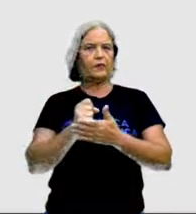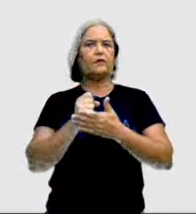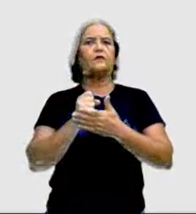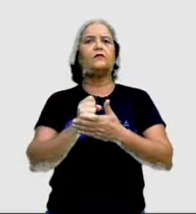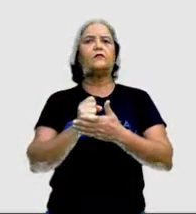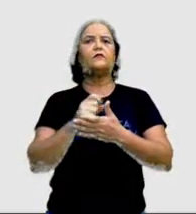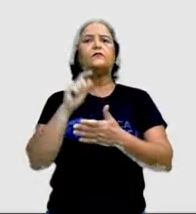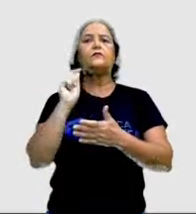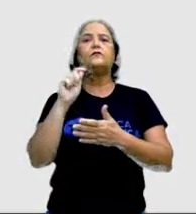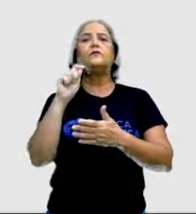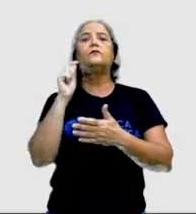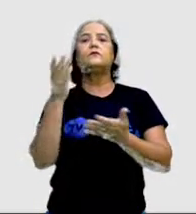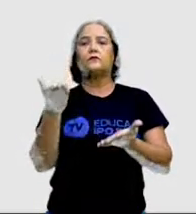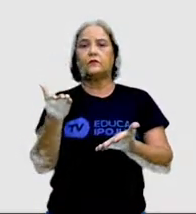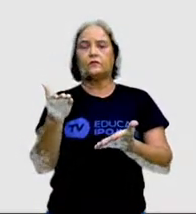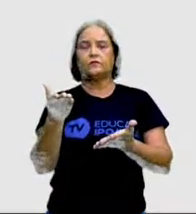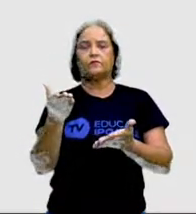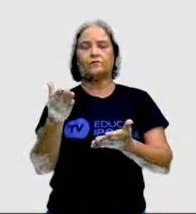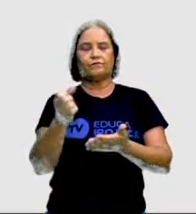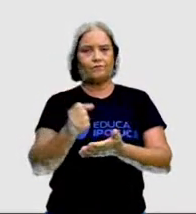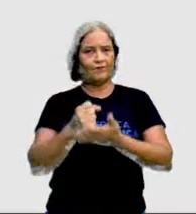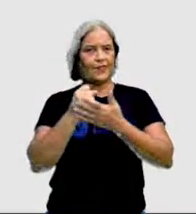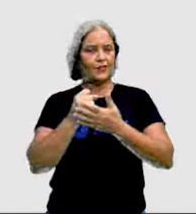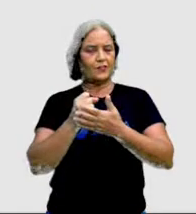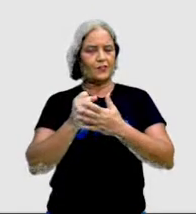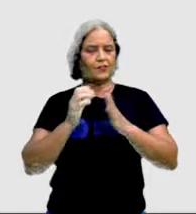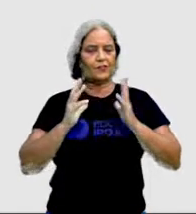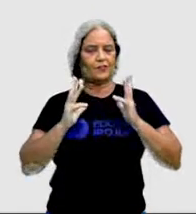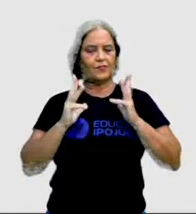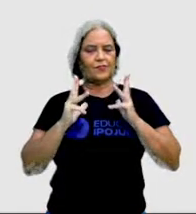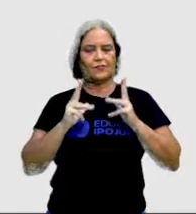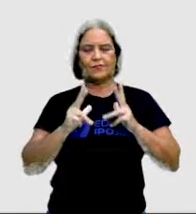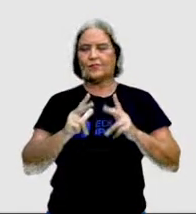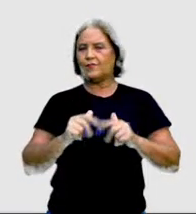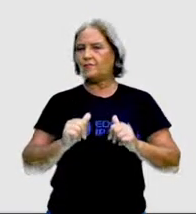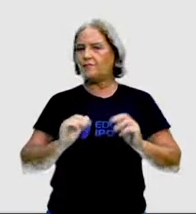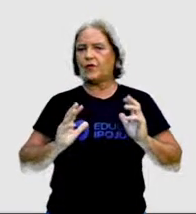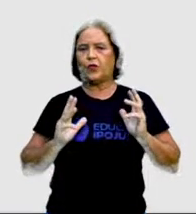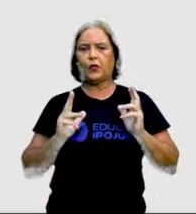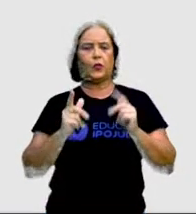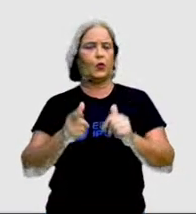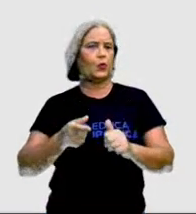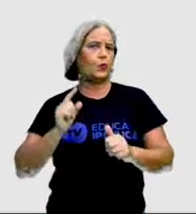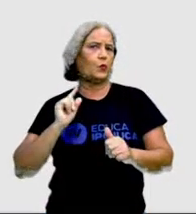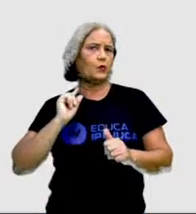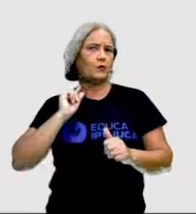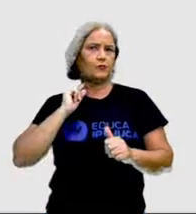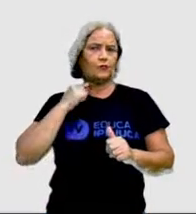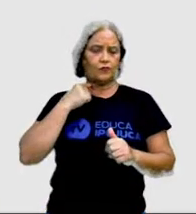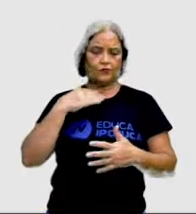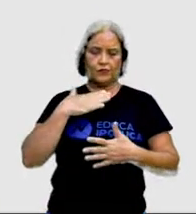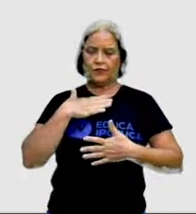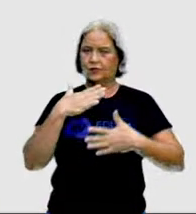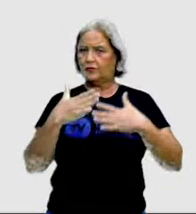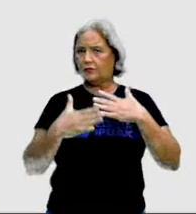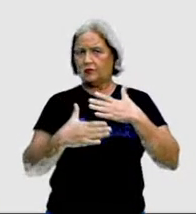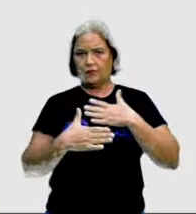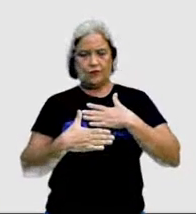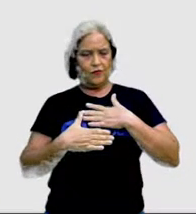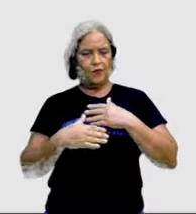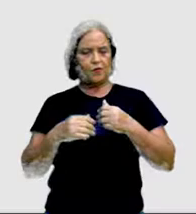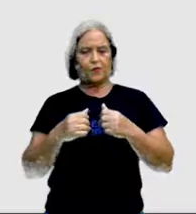quê? Ajuda a eliminar toda a sujeirinha do nosso corpo, deixando tudo